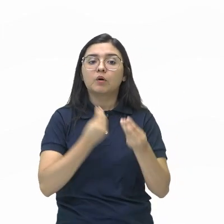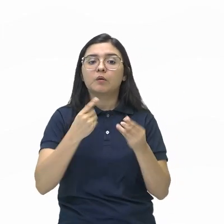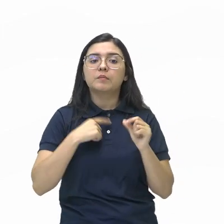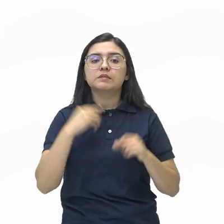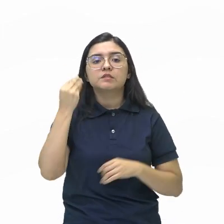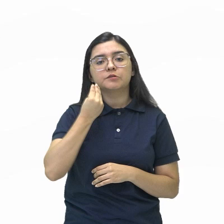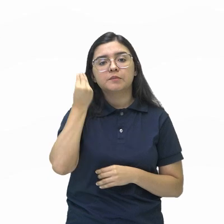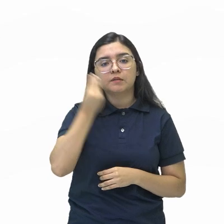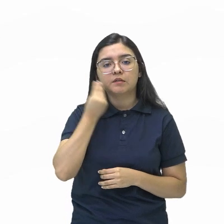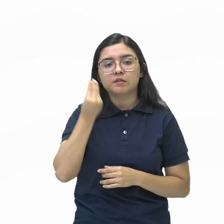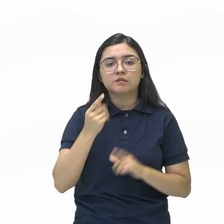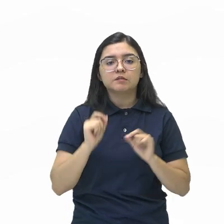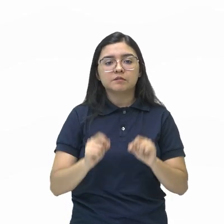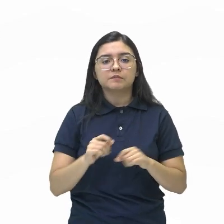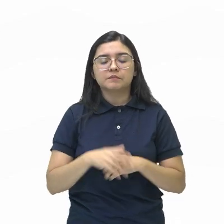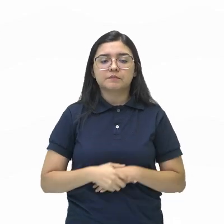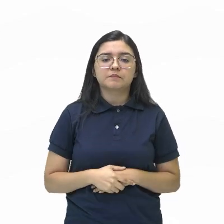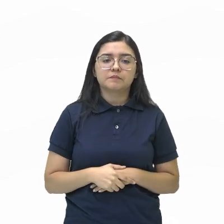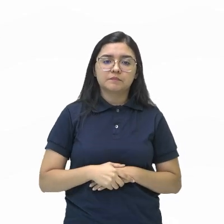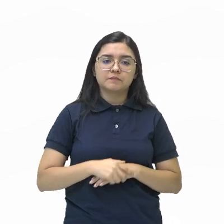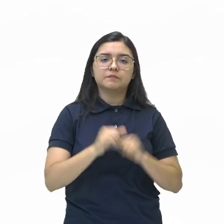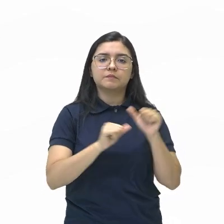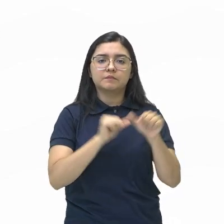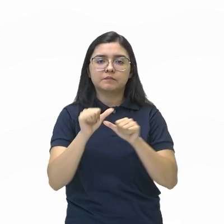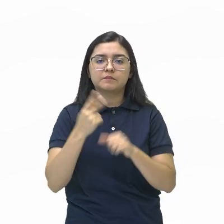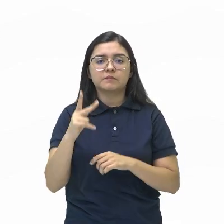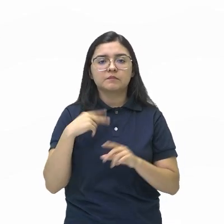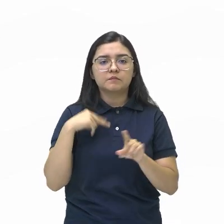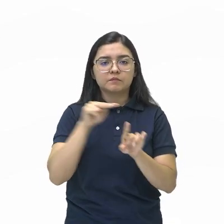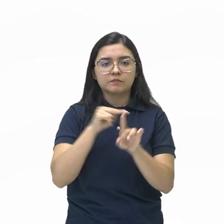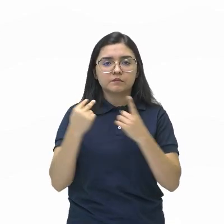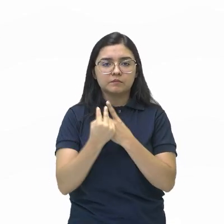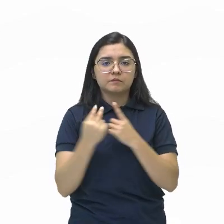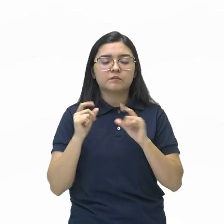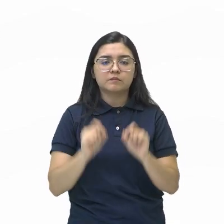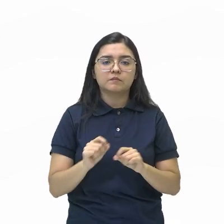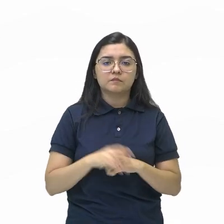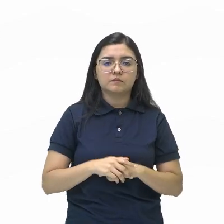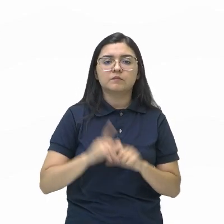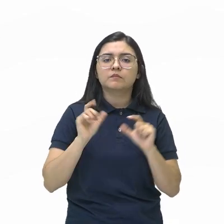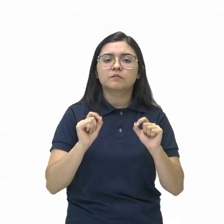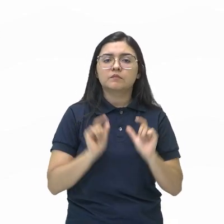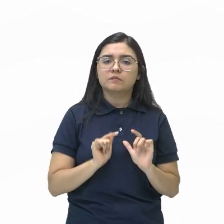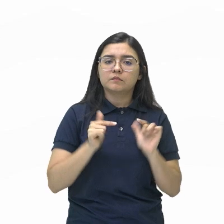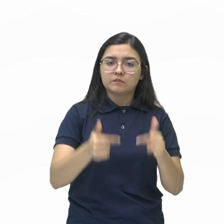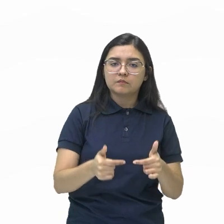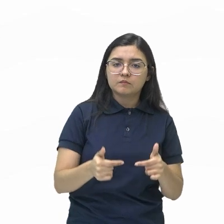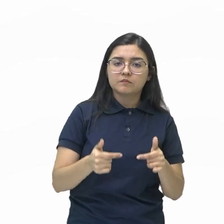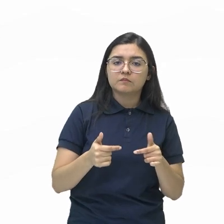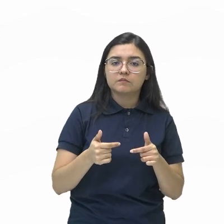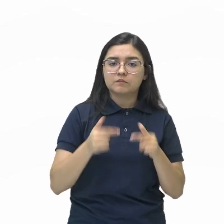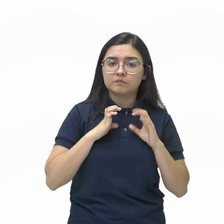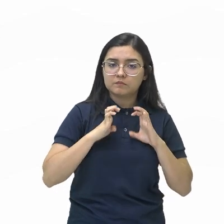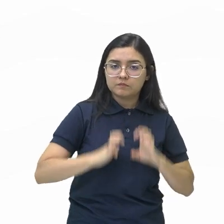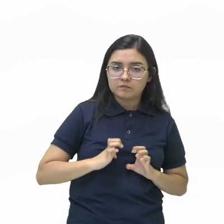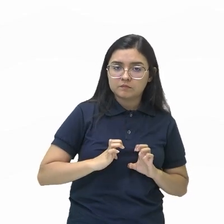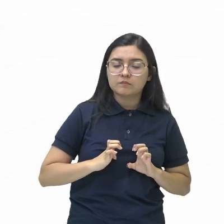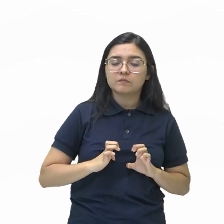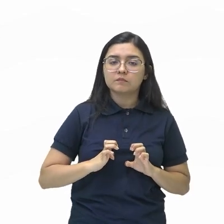essas experiências moldaram suas percepções sobre o que é agir de maneira